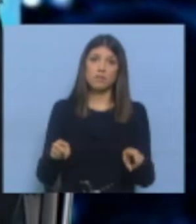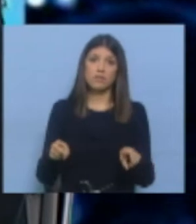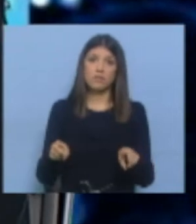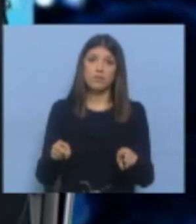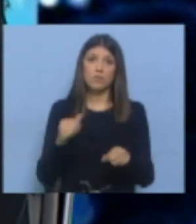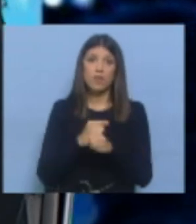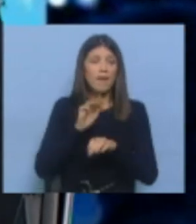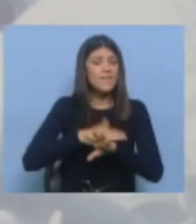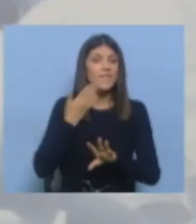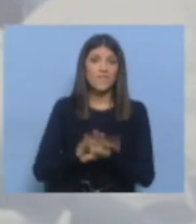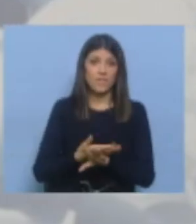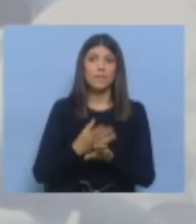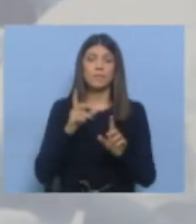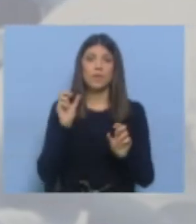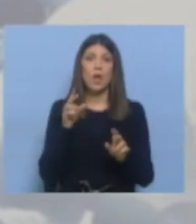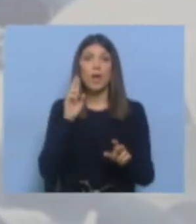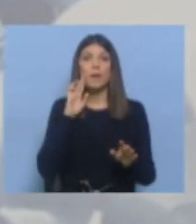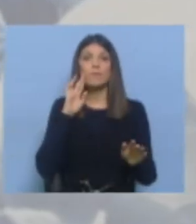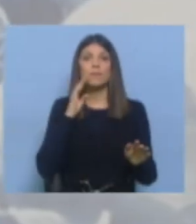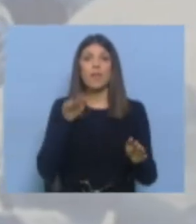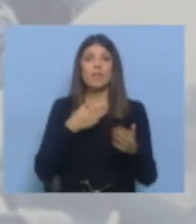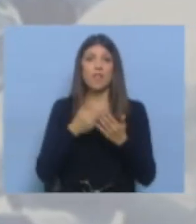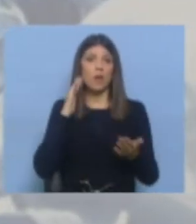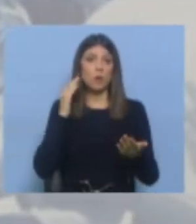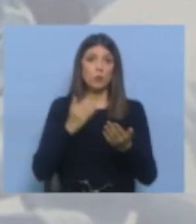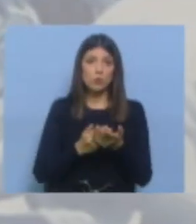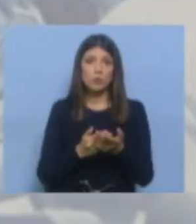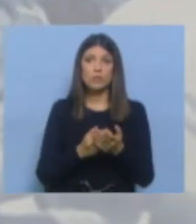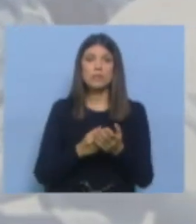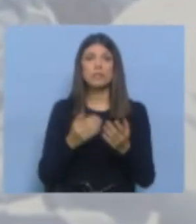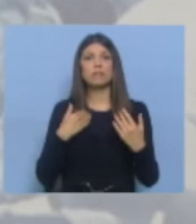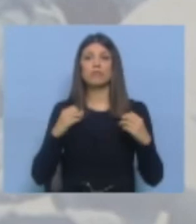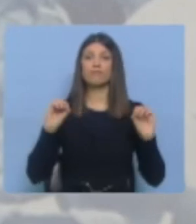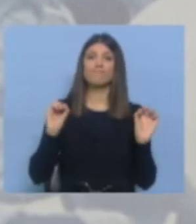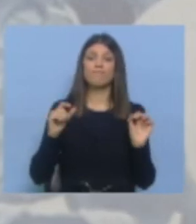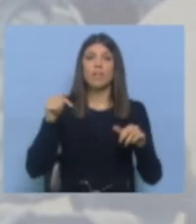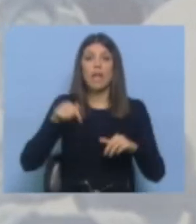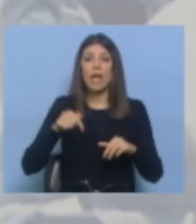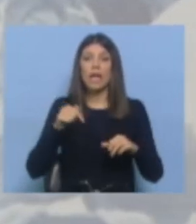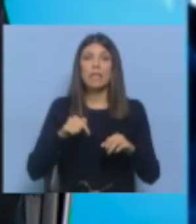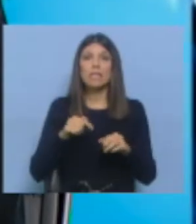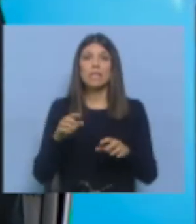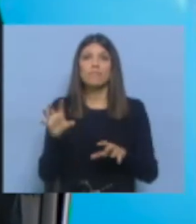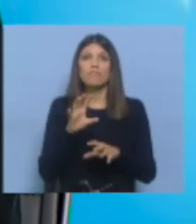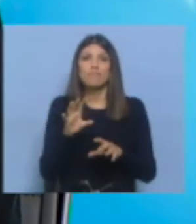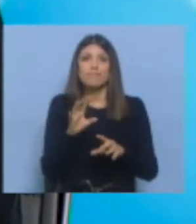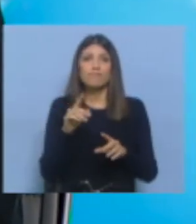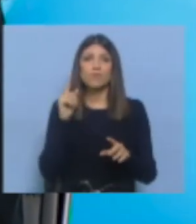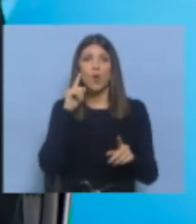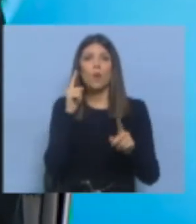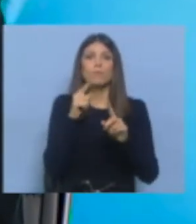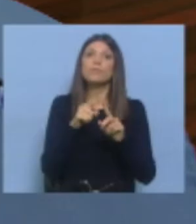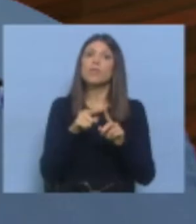acrescido. Só para concluirmos, temos muito pouco tempo, o papel dos órgãos de informação. É diretor de informação da Renascença. Que papel lhes